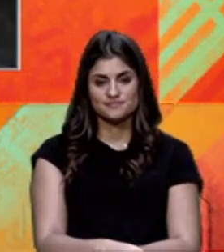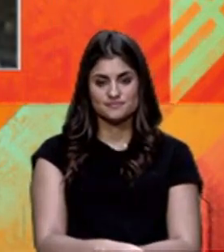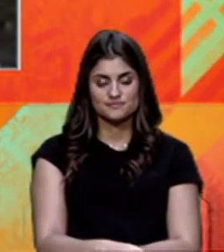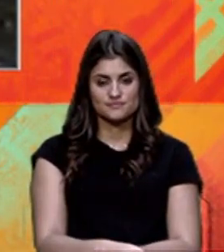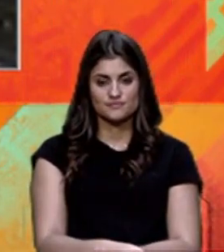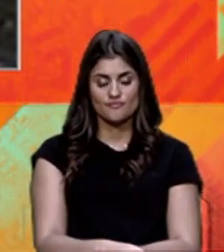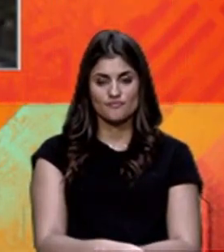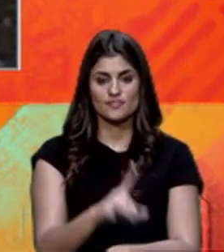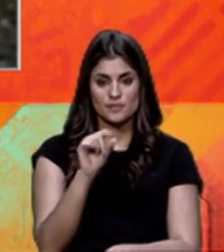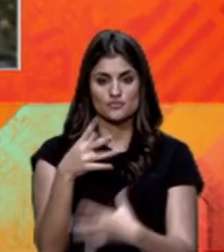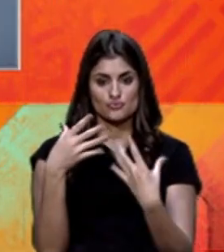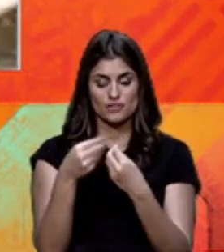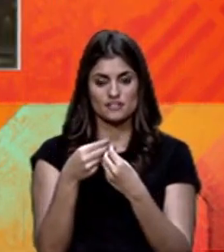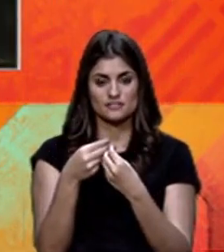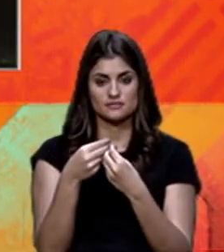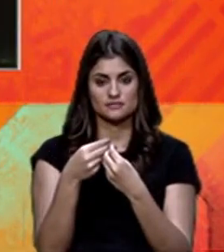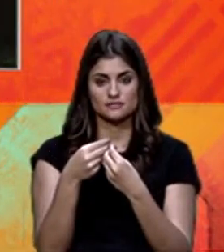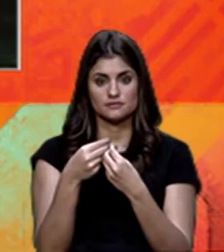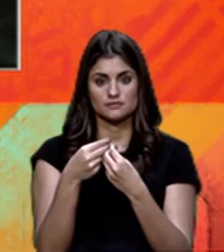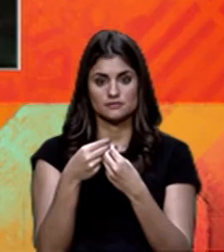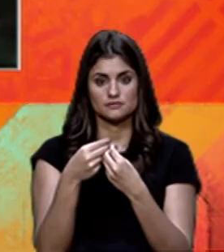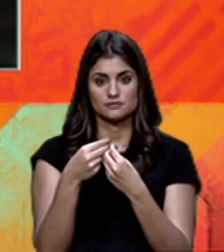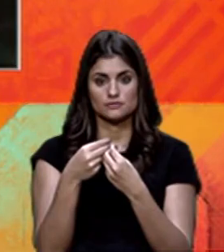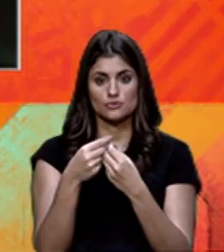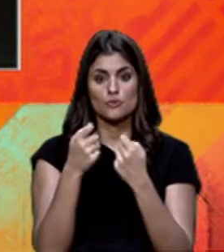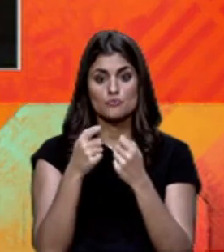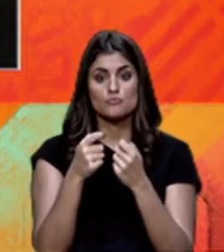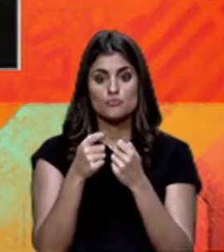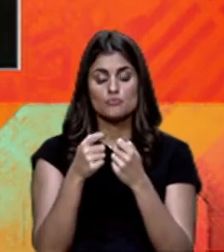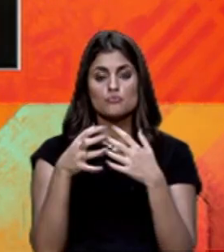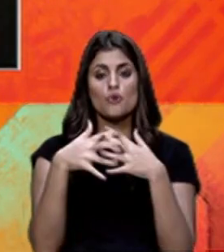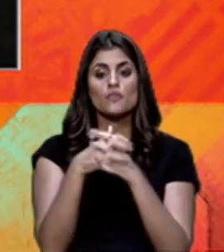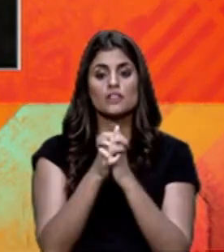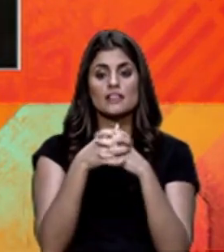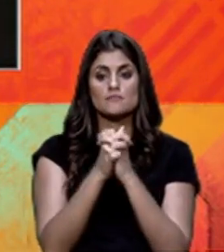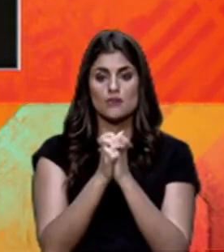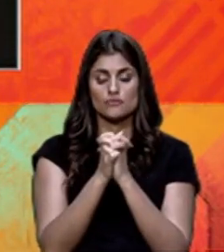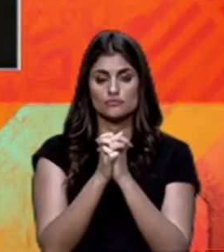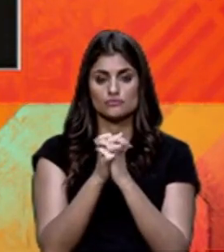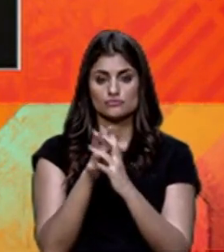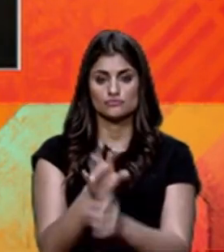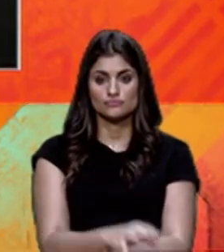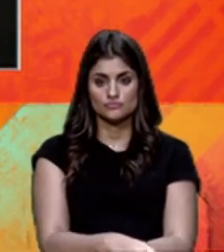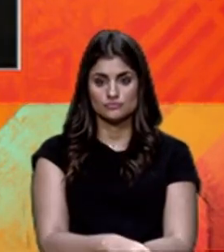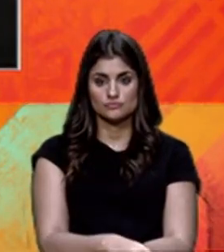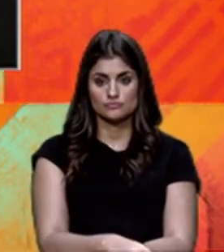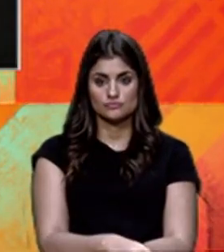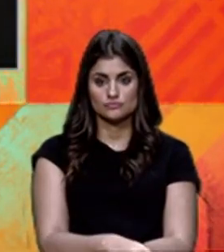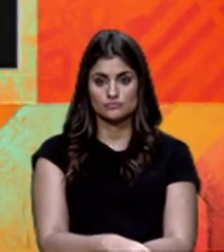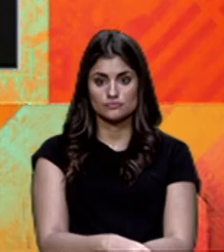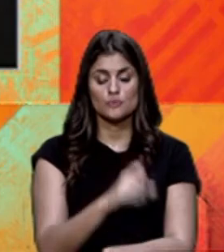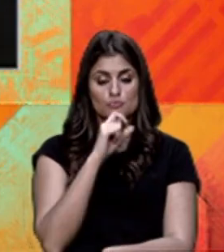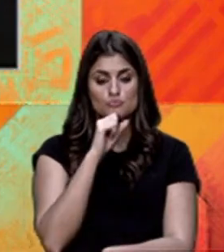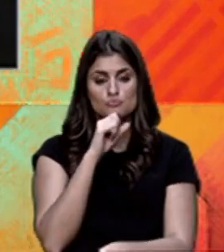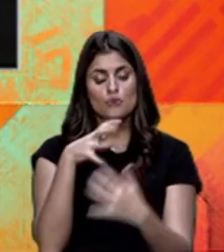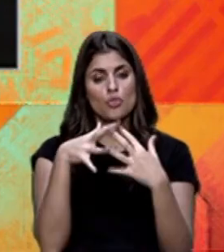comecei. E vou juntar também sumo de limão. Pode ser sumo de meio limão, pode ser um limão